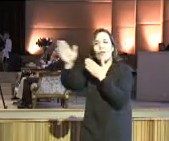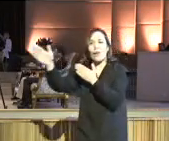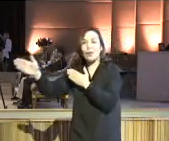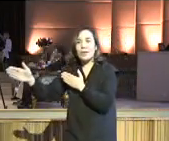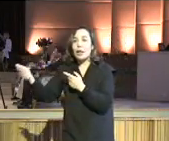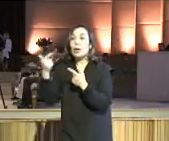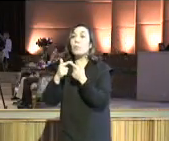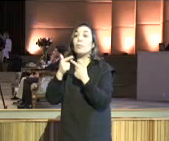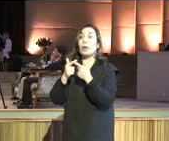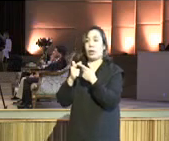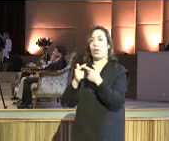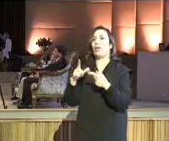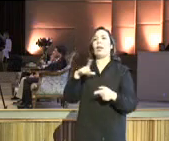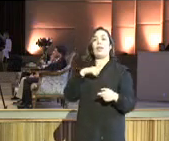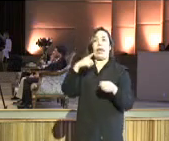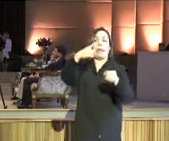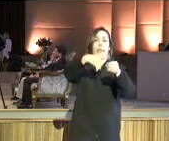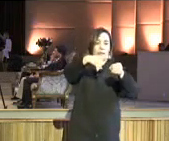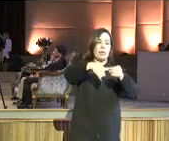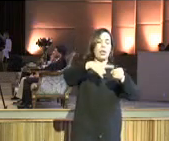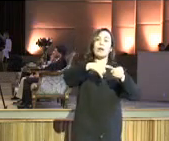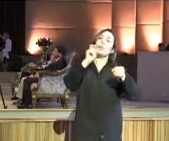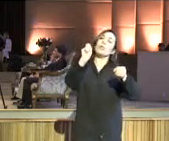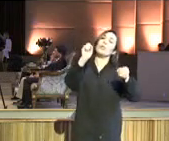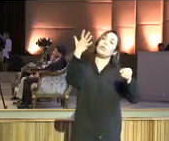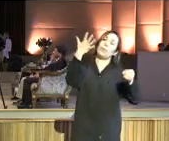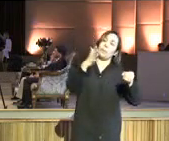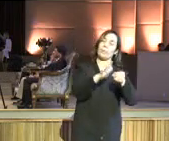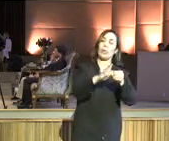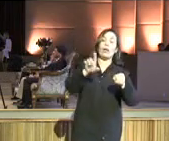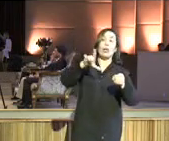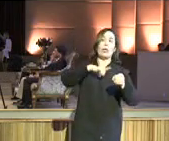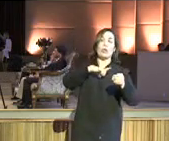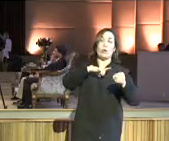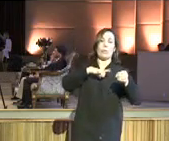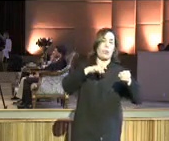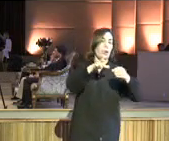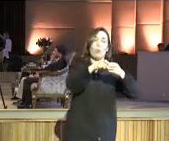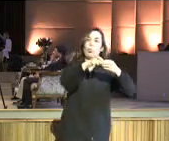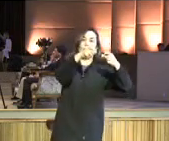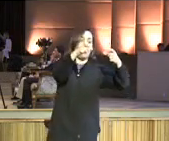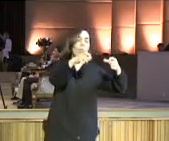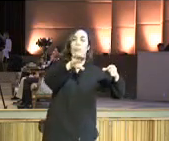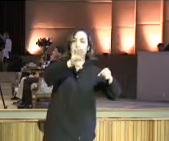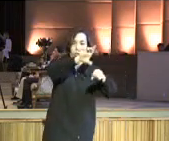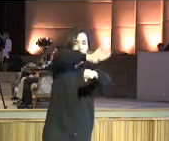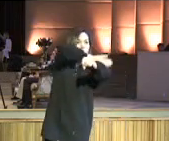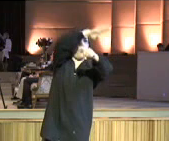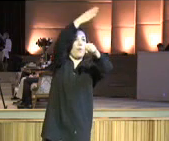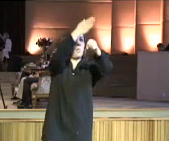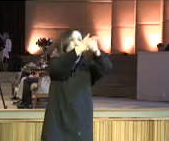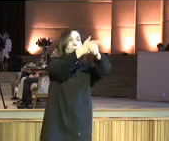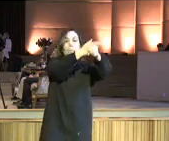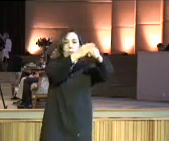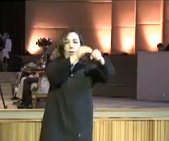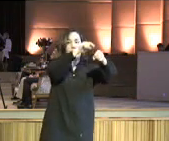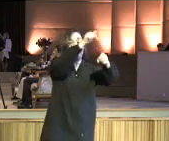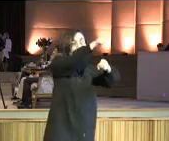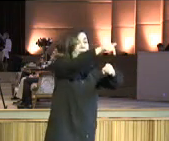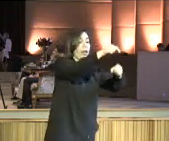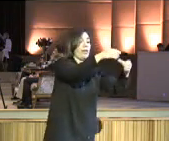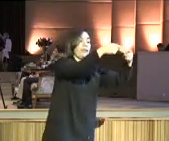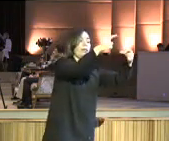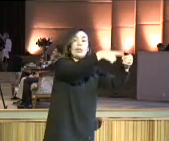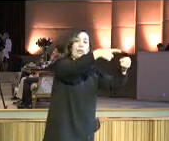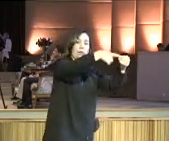do outro lado tem um outro monte, chamado Monte das Oliveiras. Então ele saiu do Monte Sião, desceu